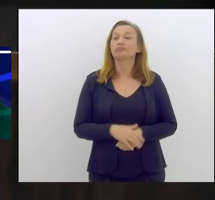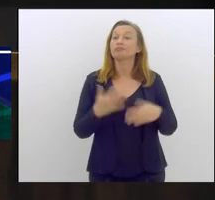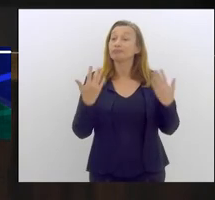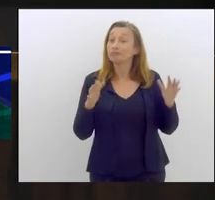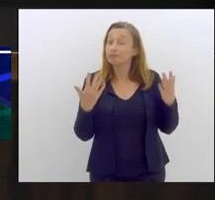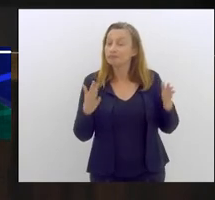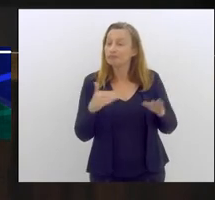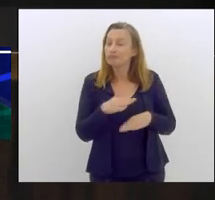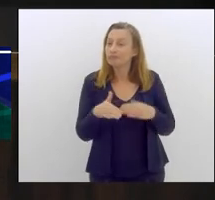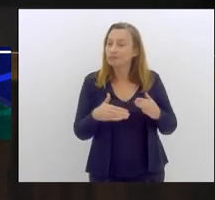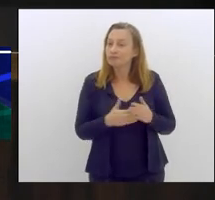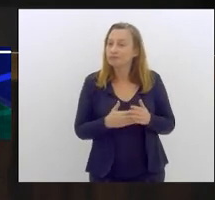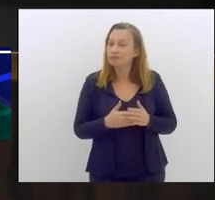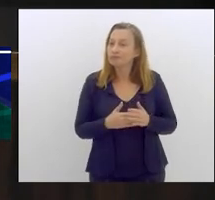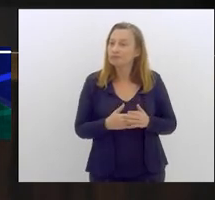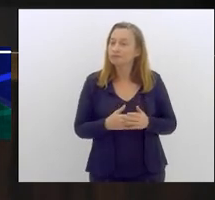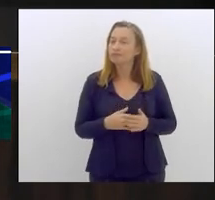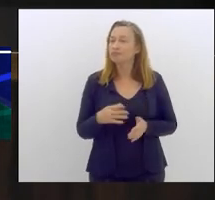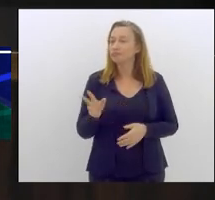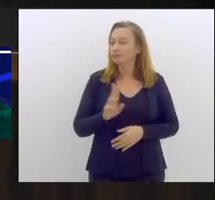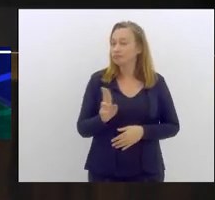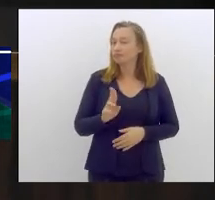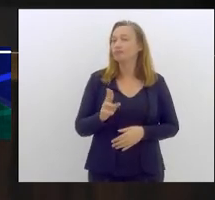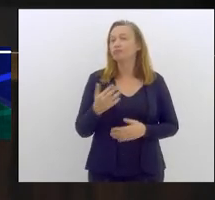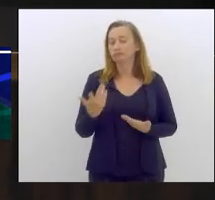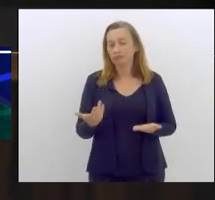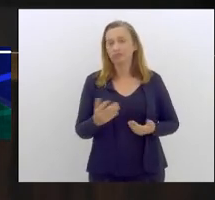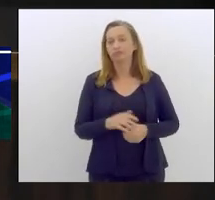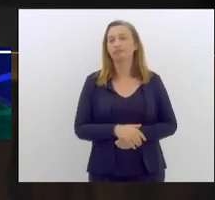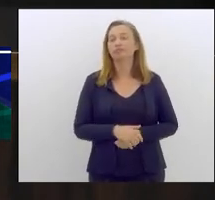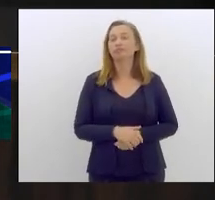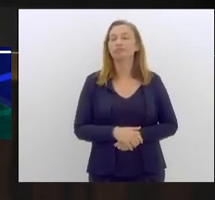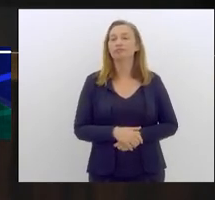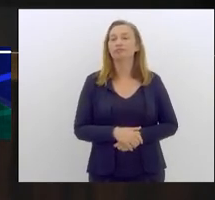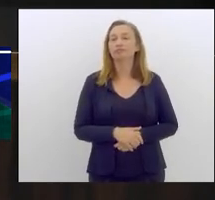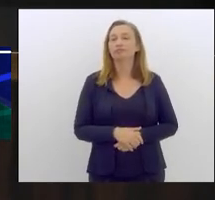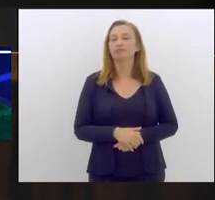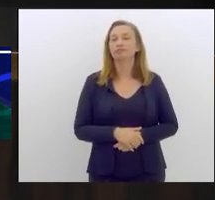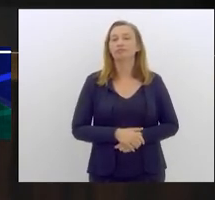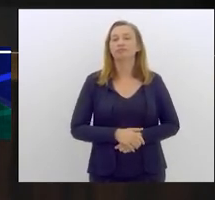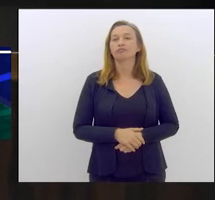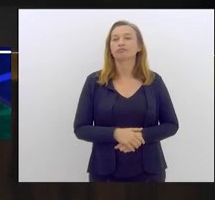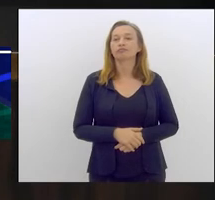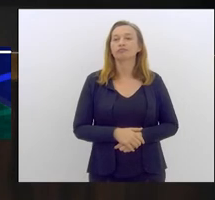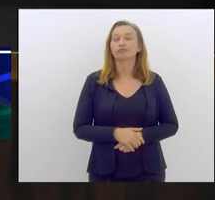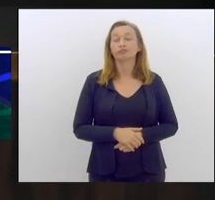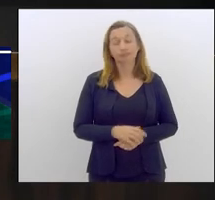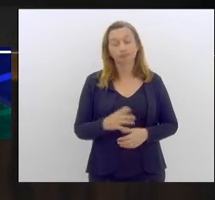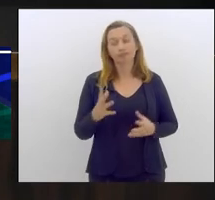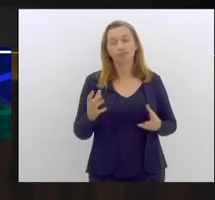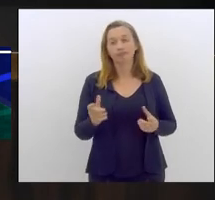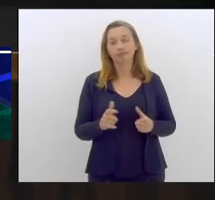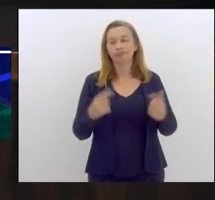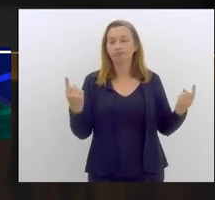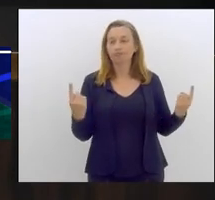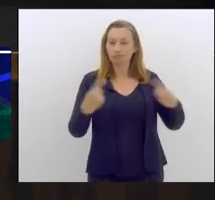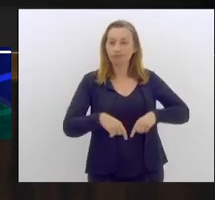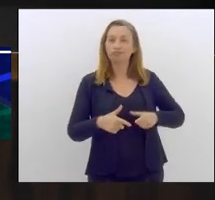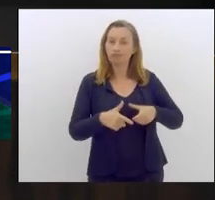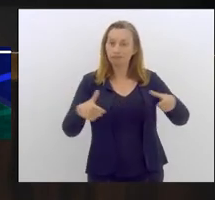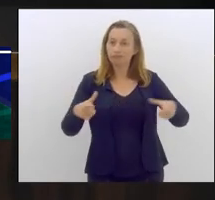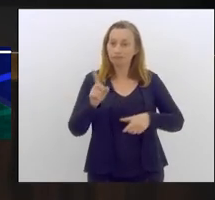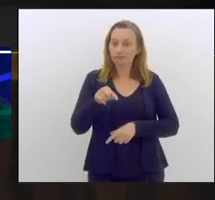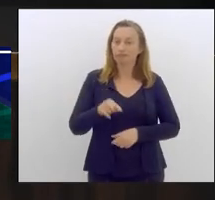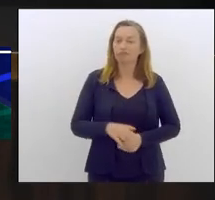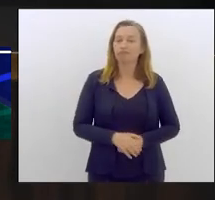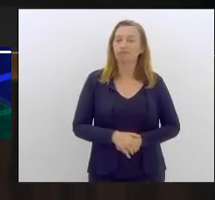Parabenizei a todos que colocaram o nome, né, os seus nomes, a todos e todas, a esse pleito. É sempre um grande desafio, né?